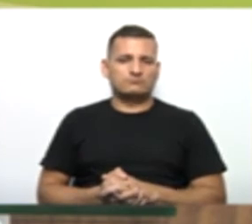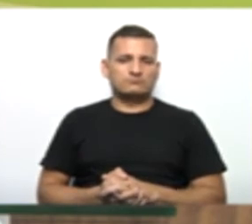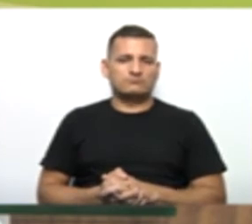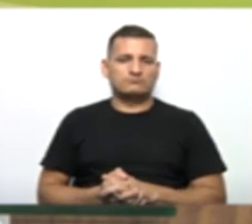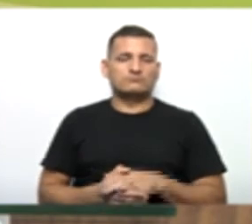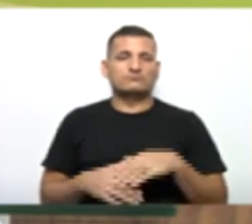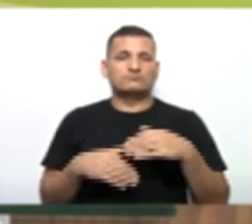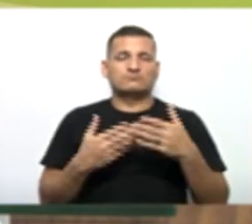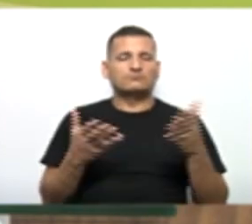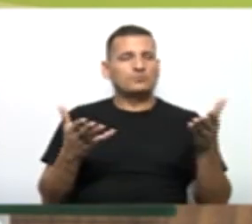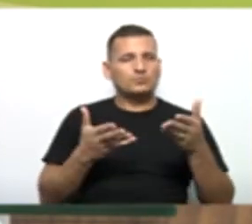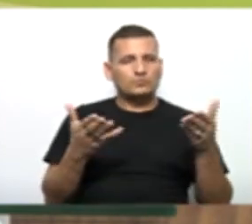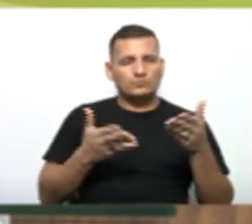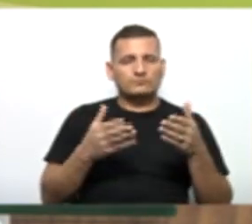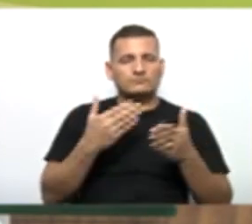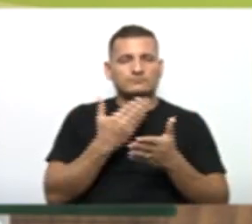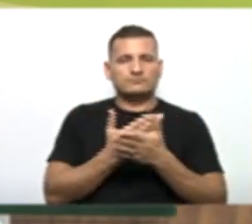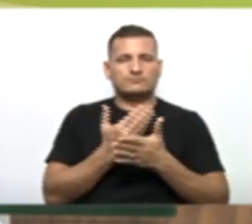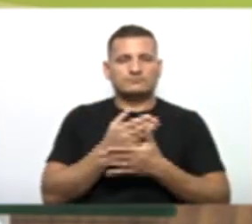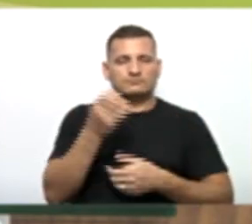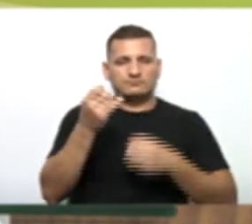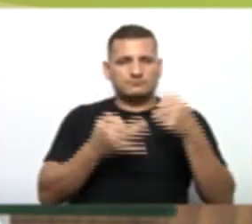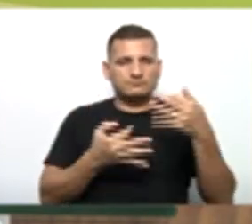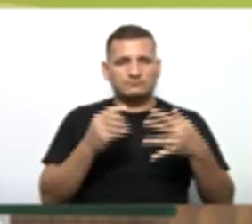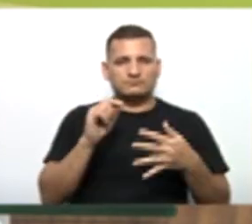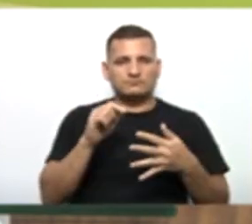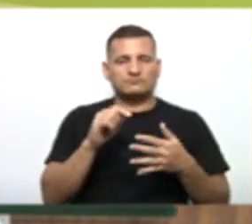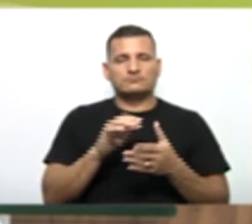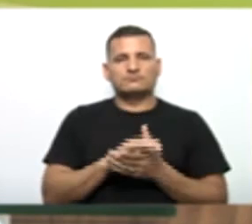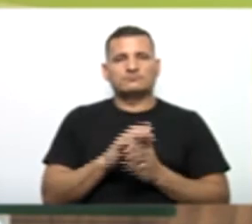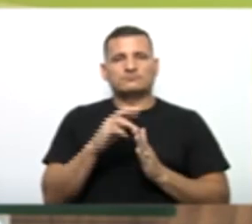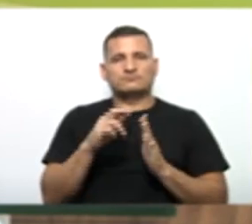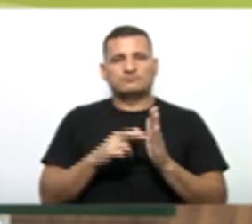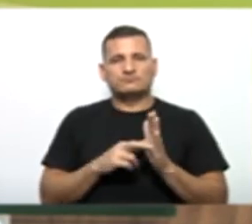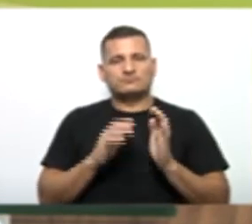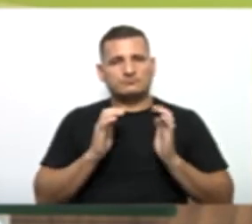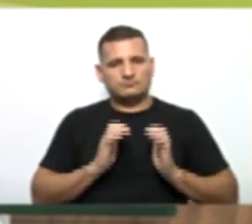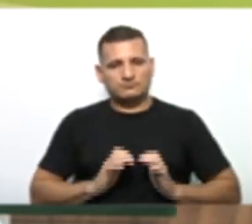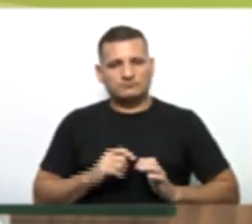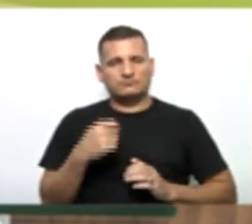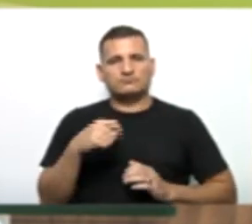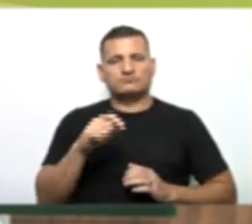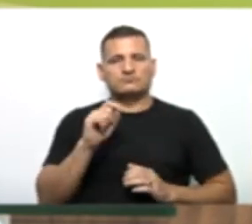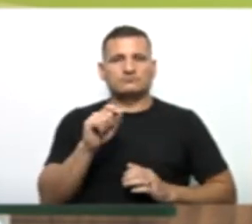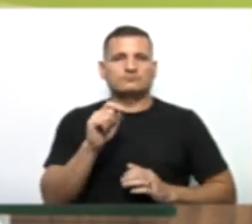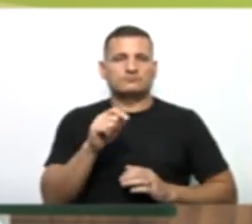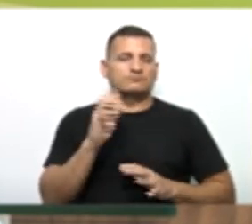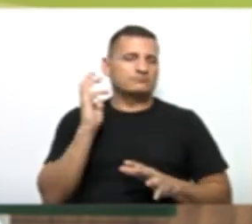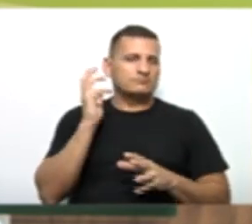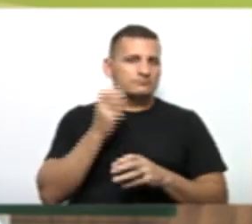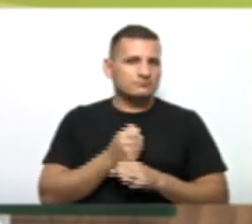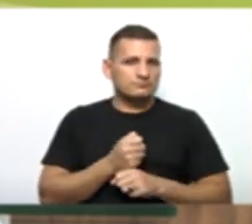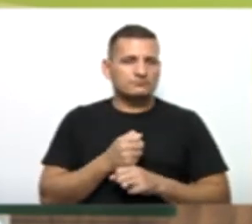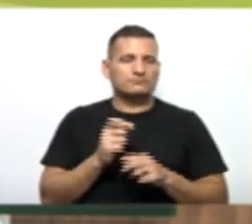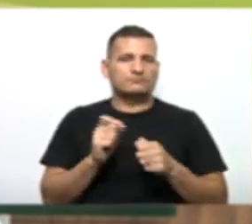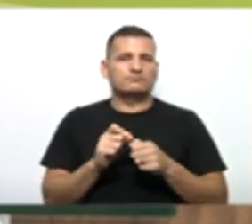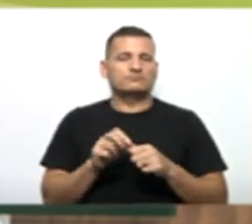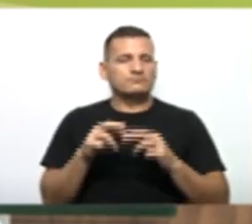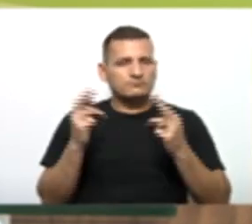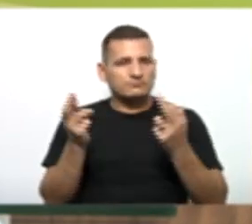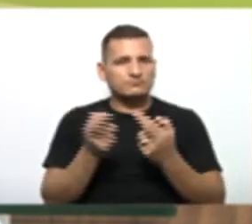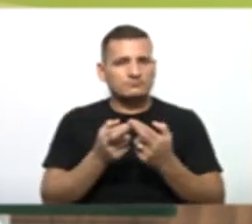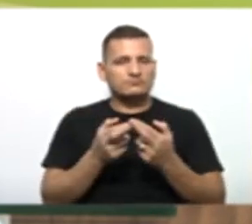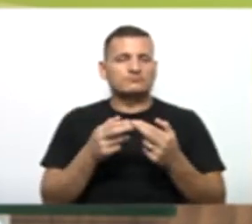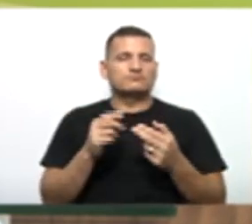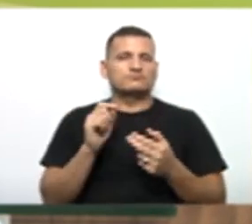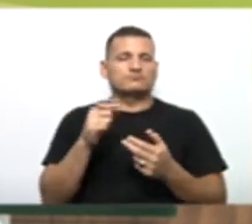no decorrer dessa aula o código de ética ele precisa ser revisado precisamos fazer reuniões encontros para que possa pensar nele